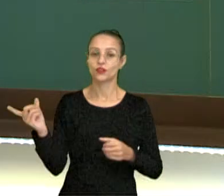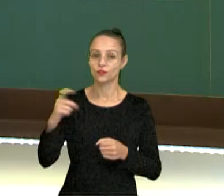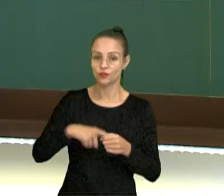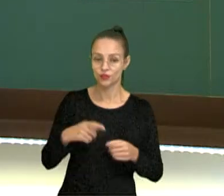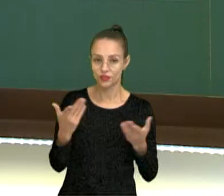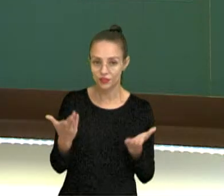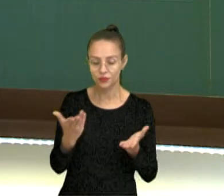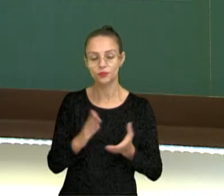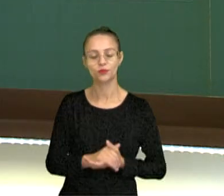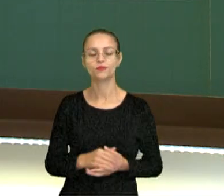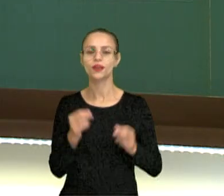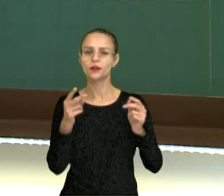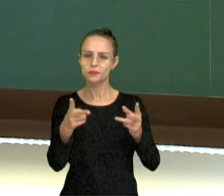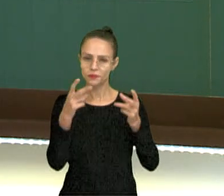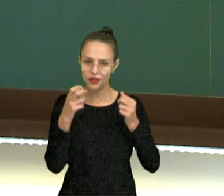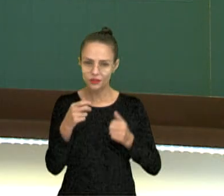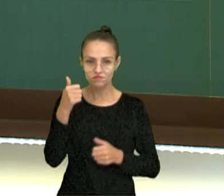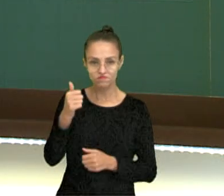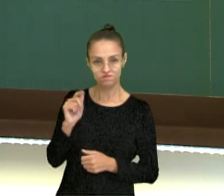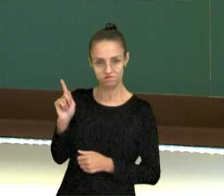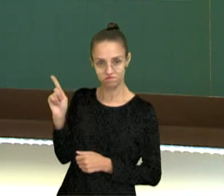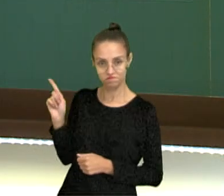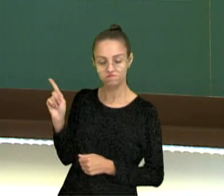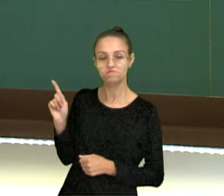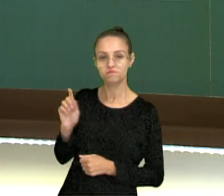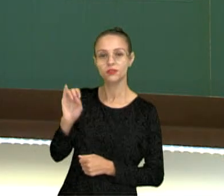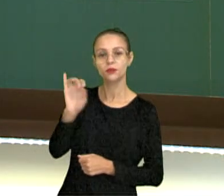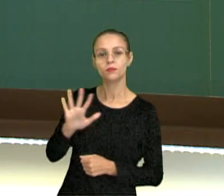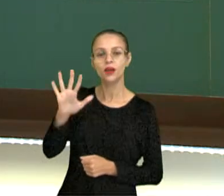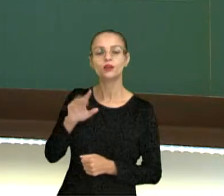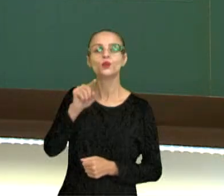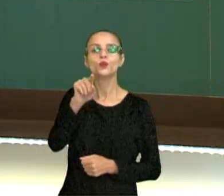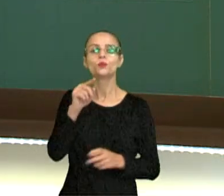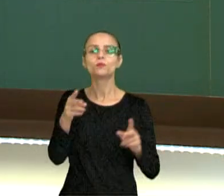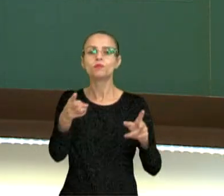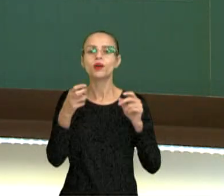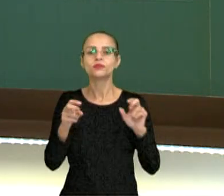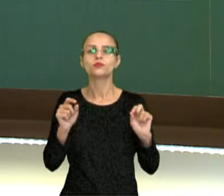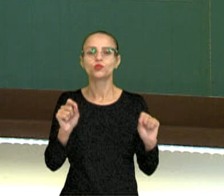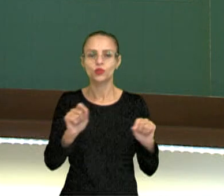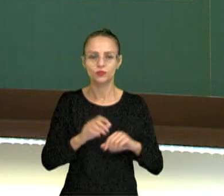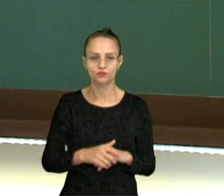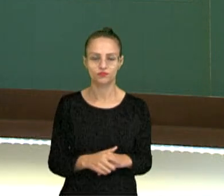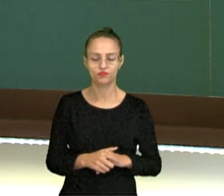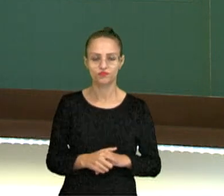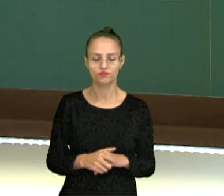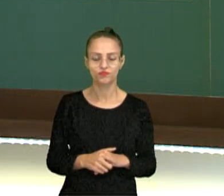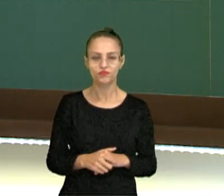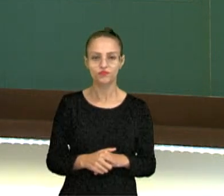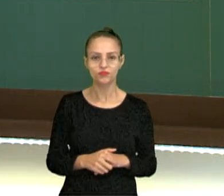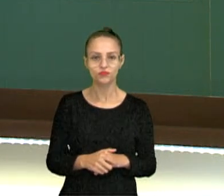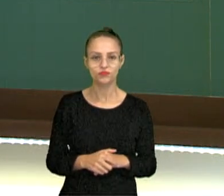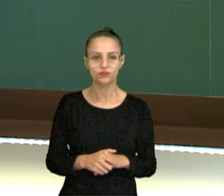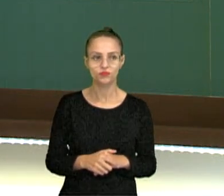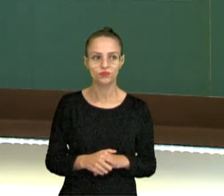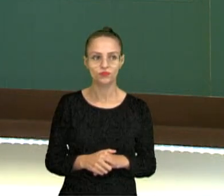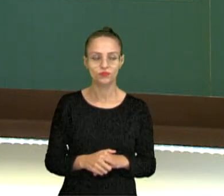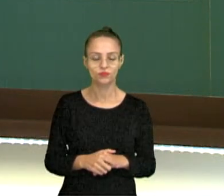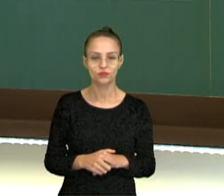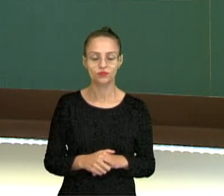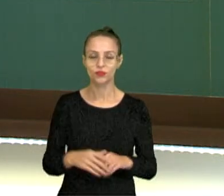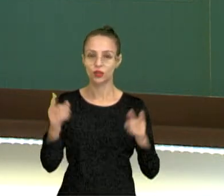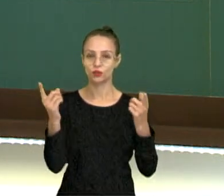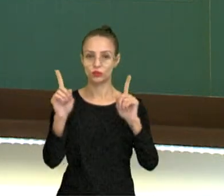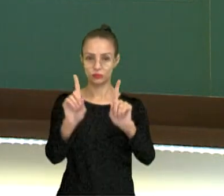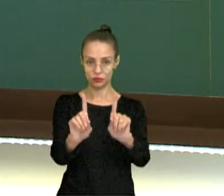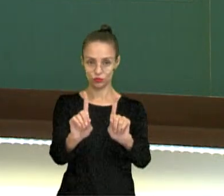Retornamos e observou bem essa imagem? O que você consegue perceber nela? Nós temos duas